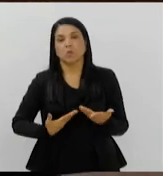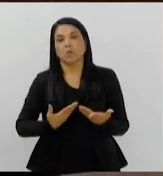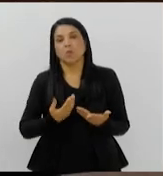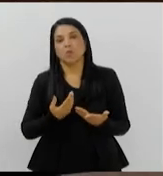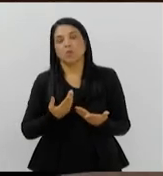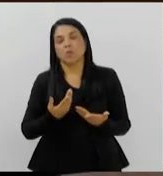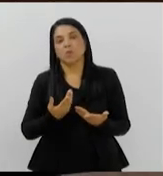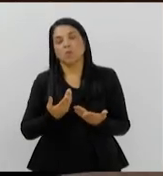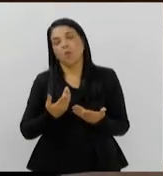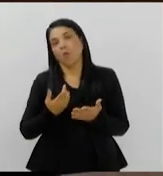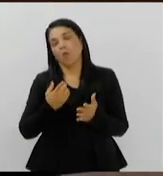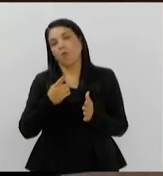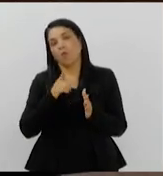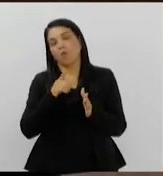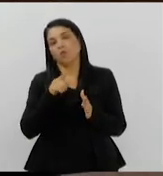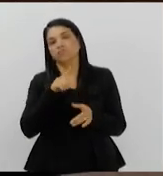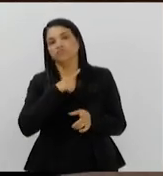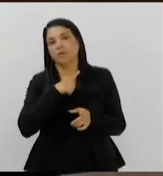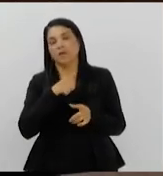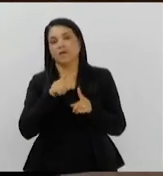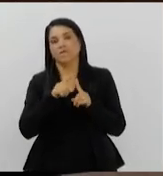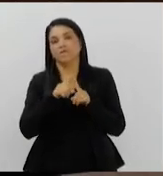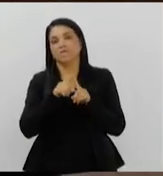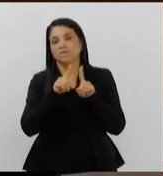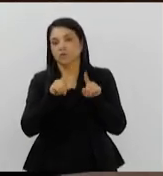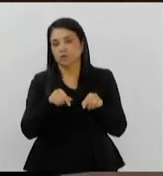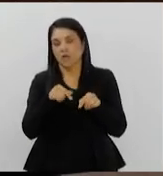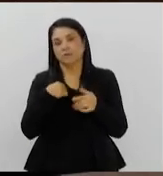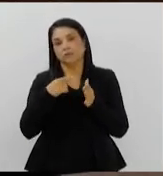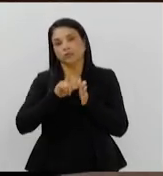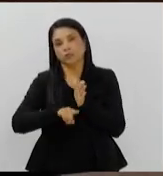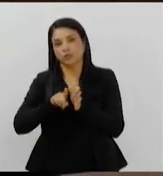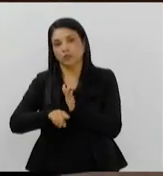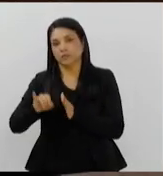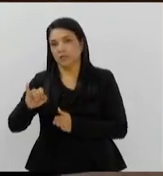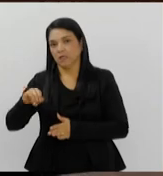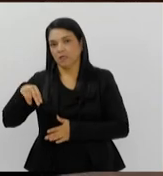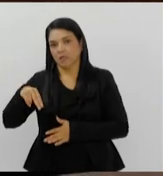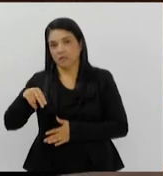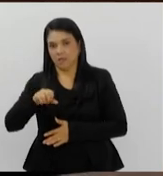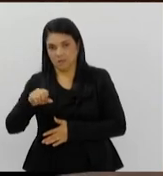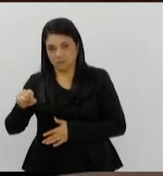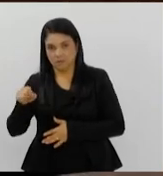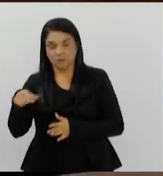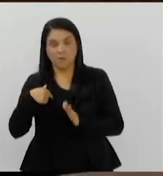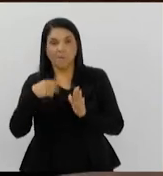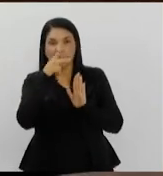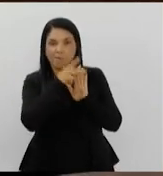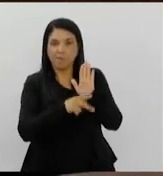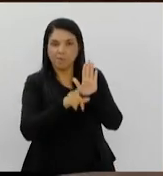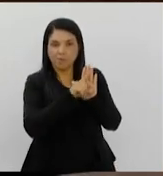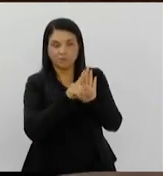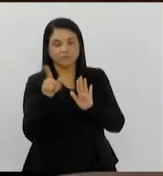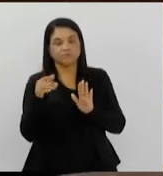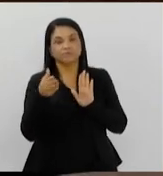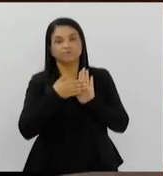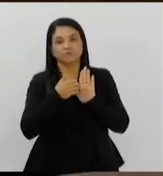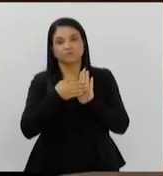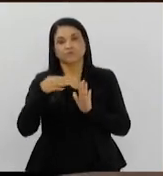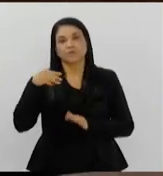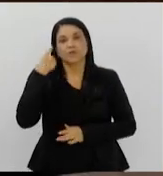desconta para o INSS. Então, esse projeto proposto pelo deputado Marta Rocha